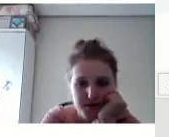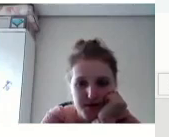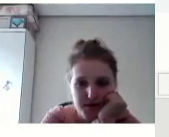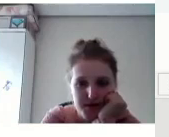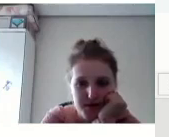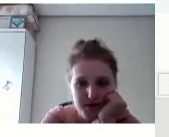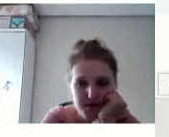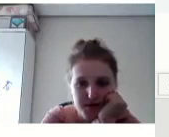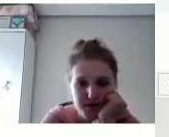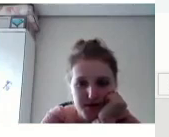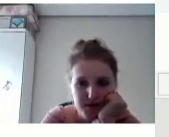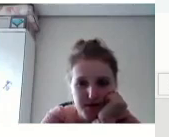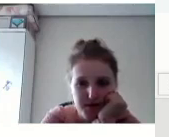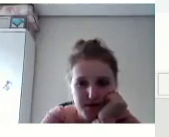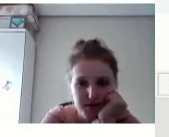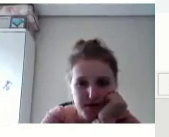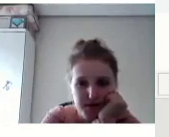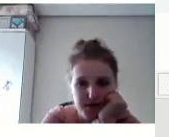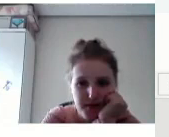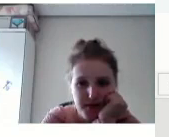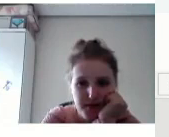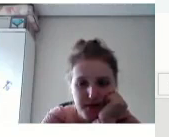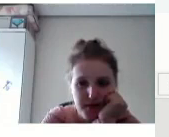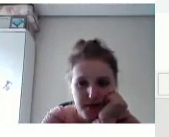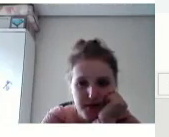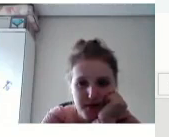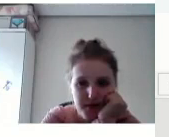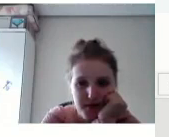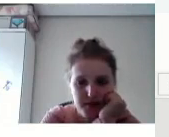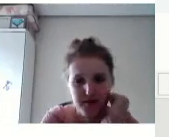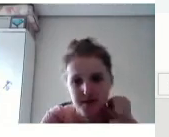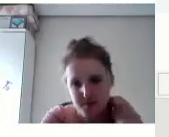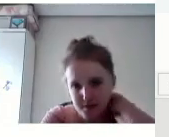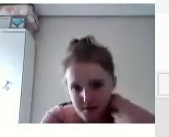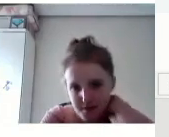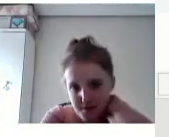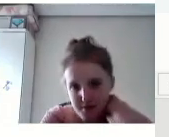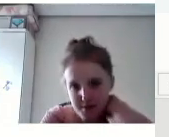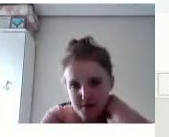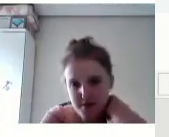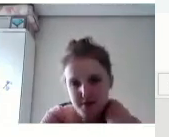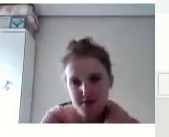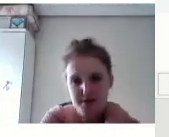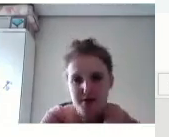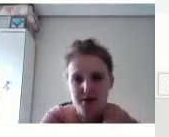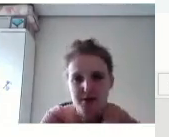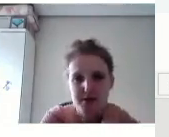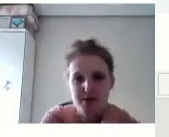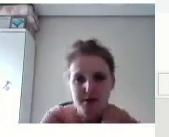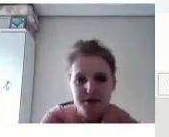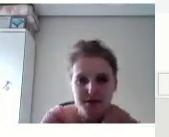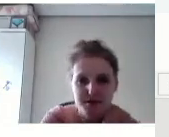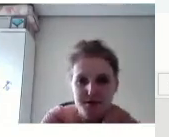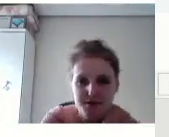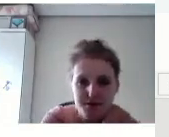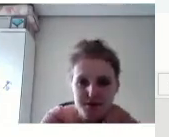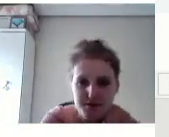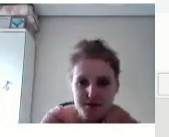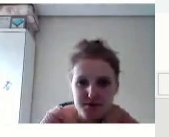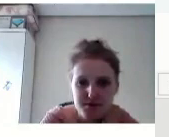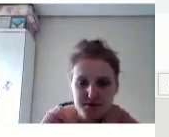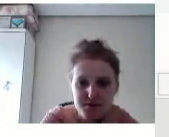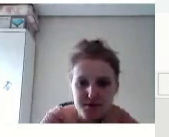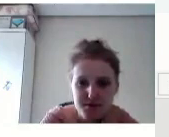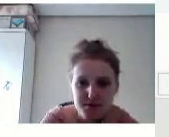vai cair de paraquedas essa densidade lagrangiana, ela aqui está só para efeito de exercício, tá? Então a minha